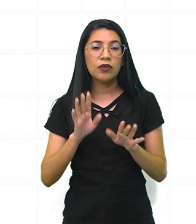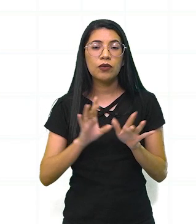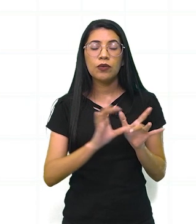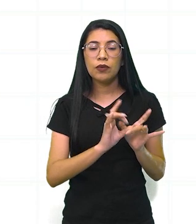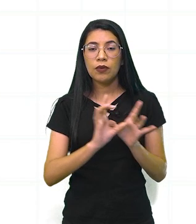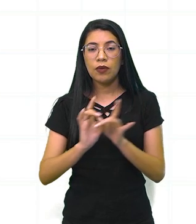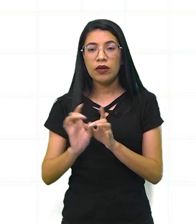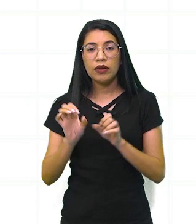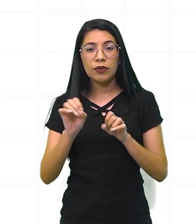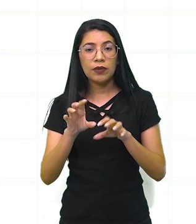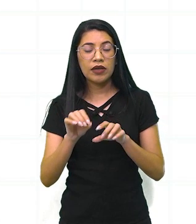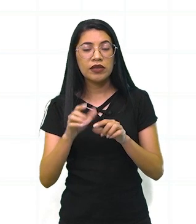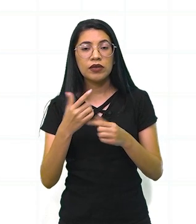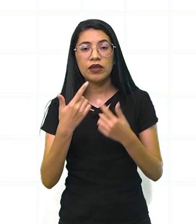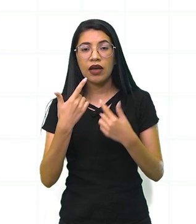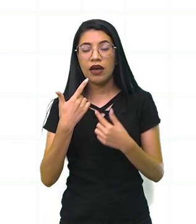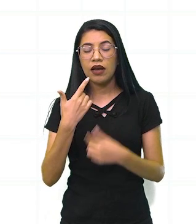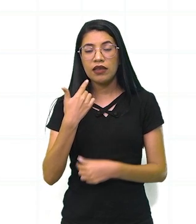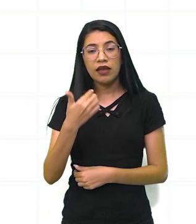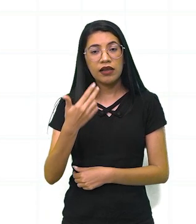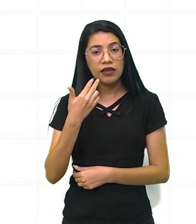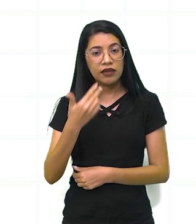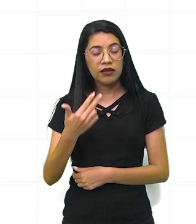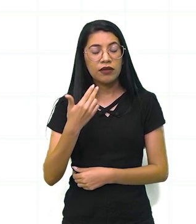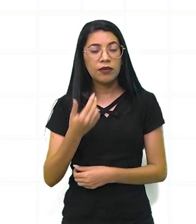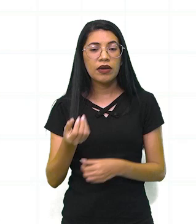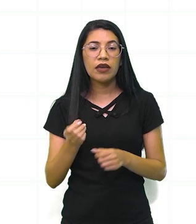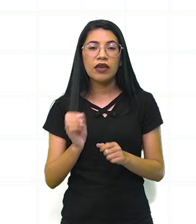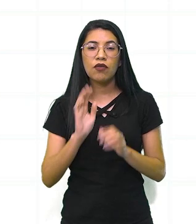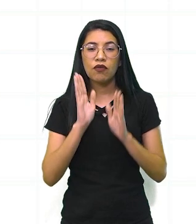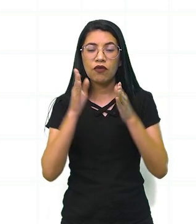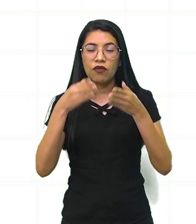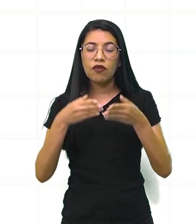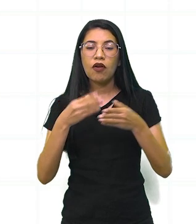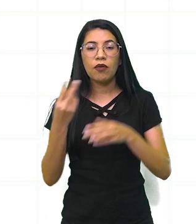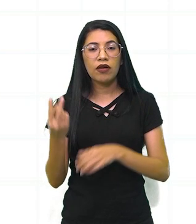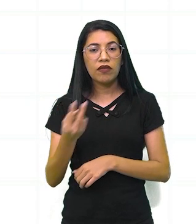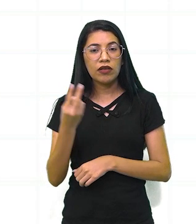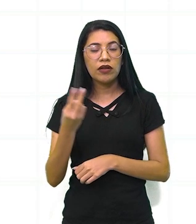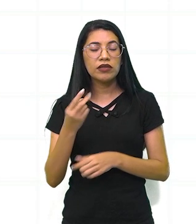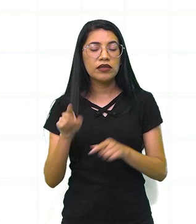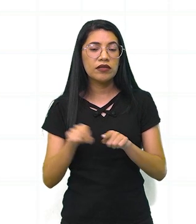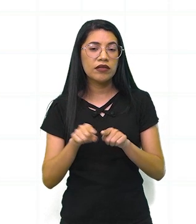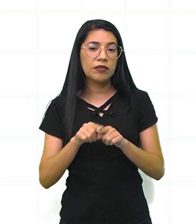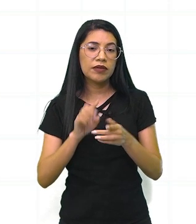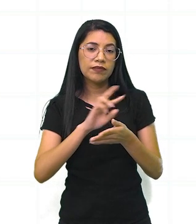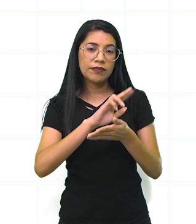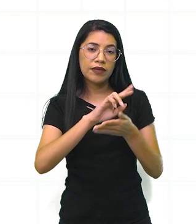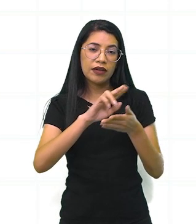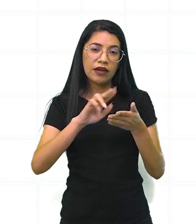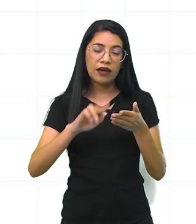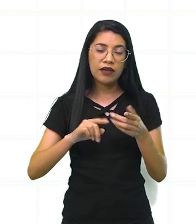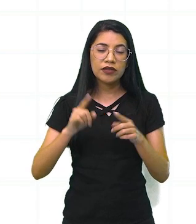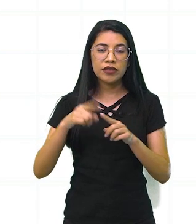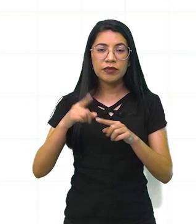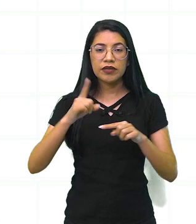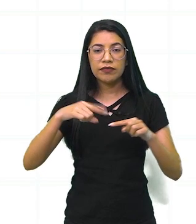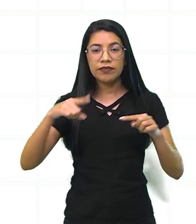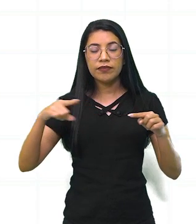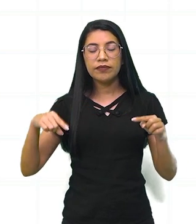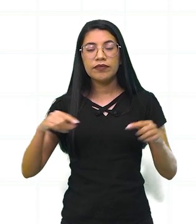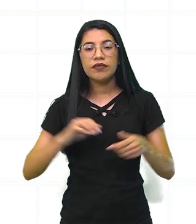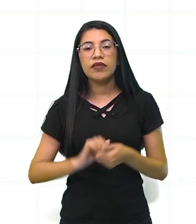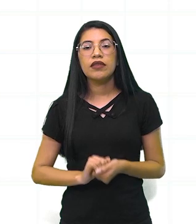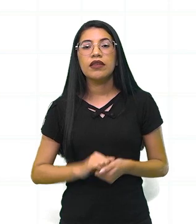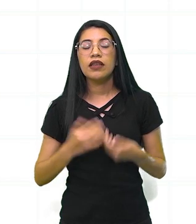ensino da língua que preze pela inclusão e valorização de diversas formas de expressão linguística então a gramática